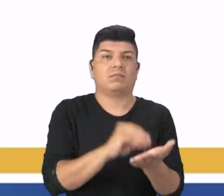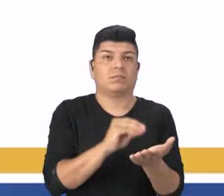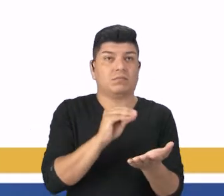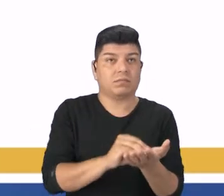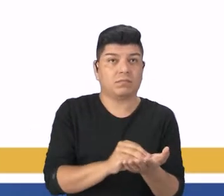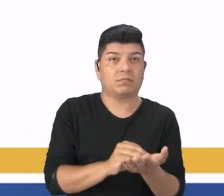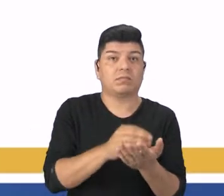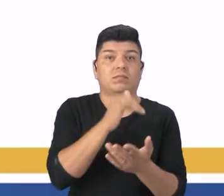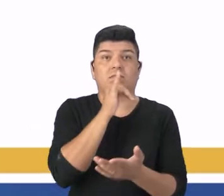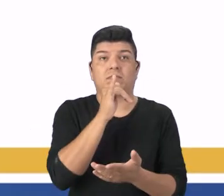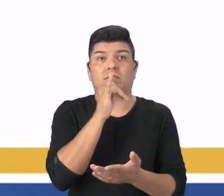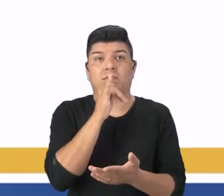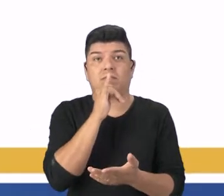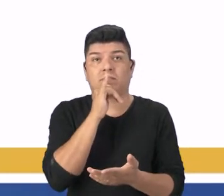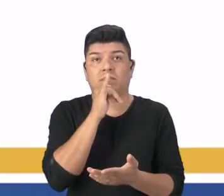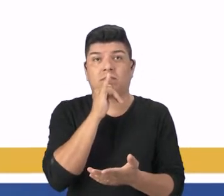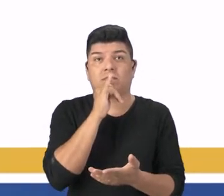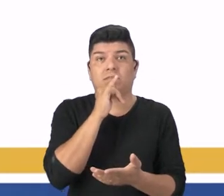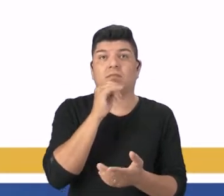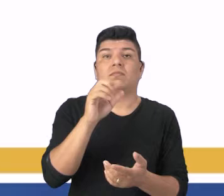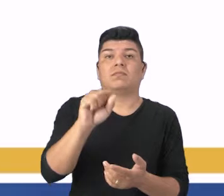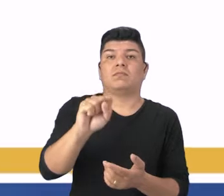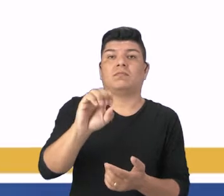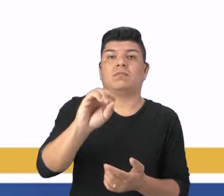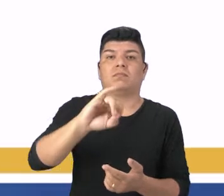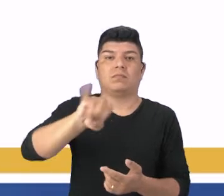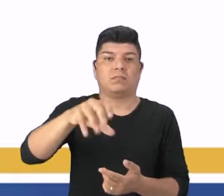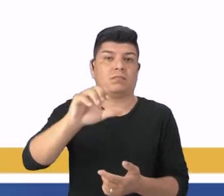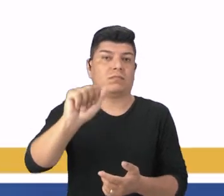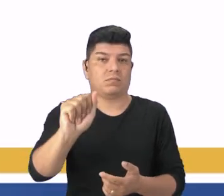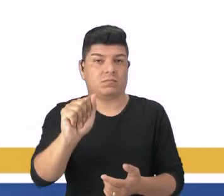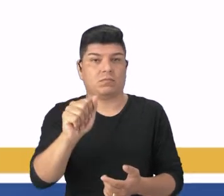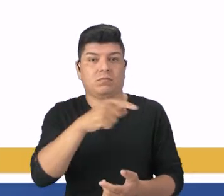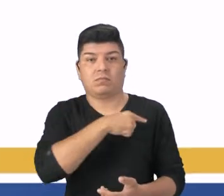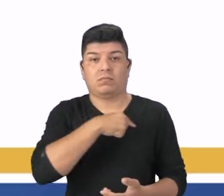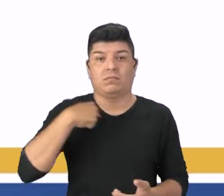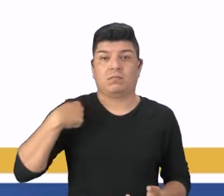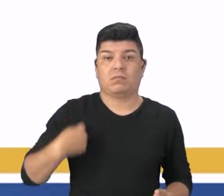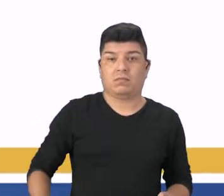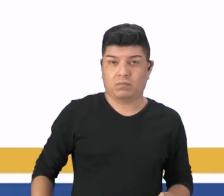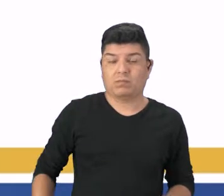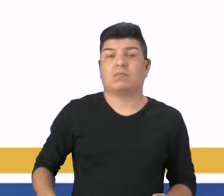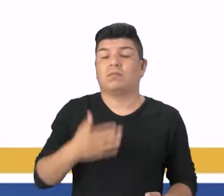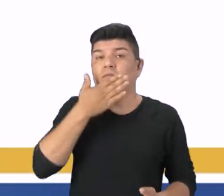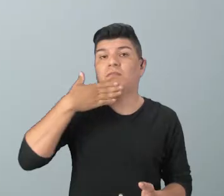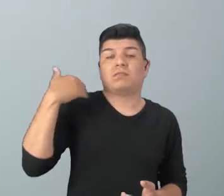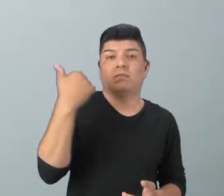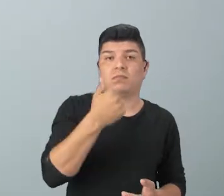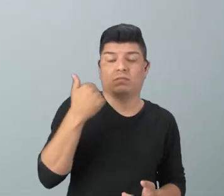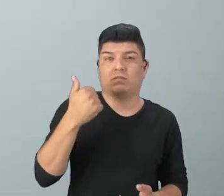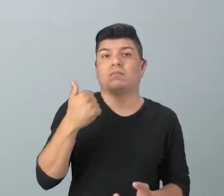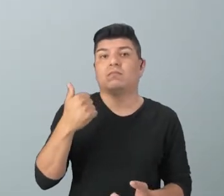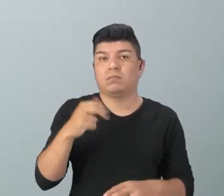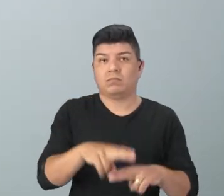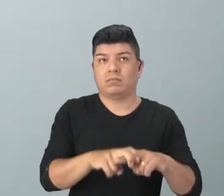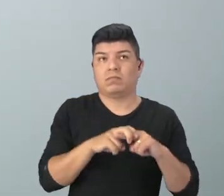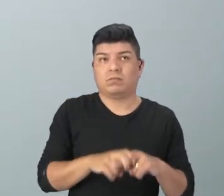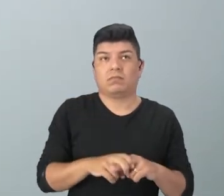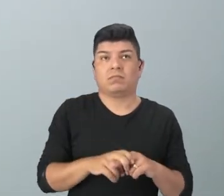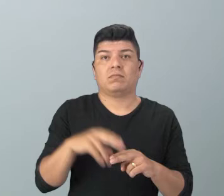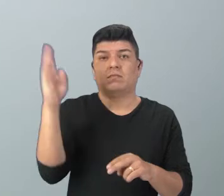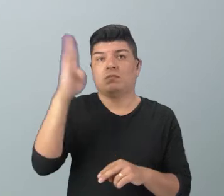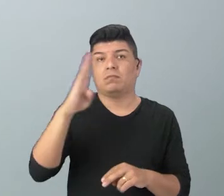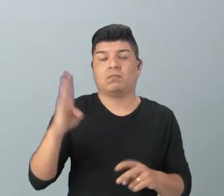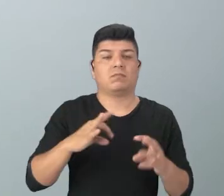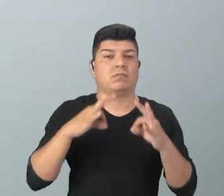ter uma ideia, por exemplo, boa parte da soja brasileira é exportada para a China e são nas melhores terras. E aí eu estou me referindo ao Brasil,